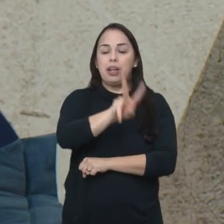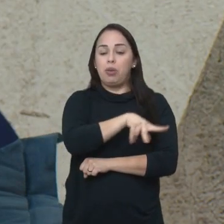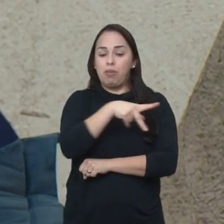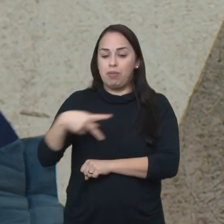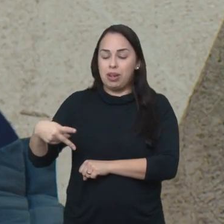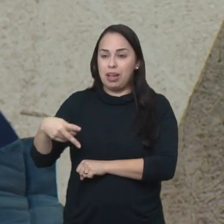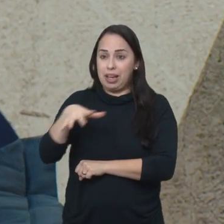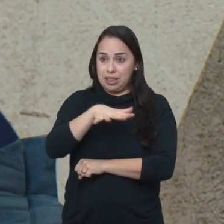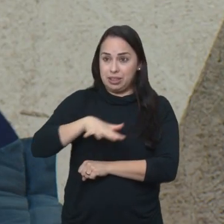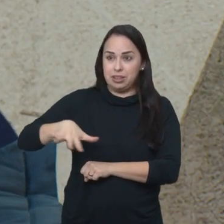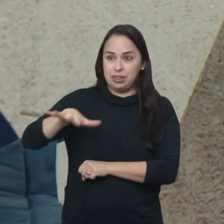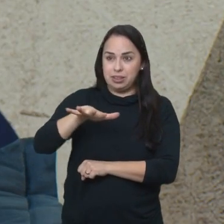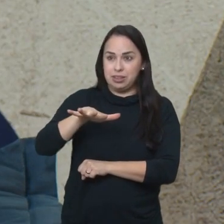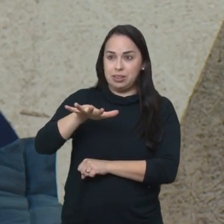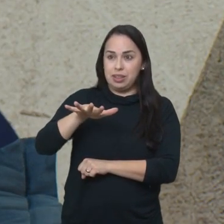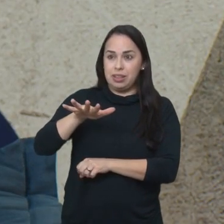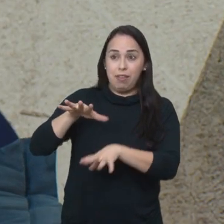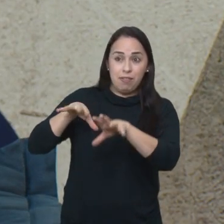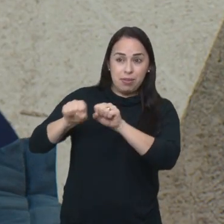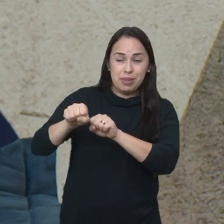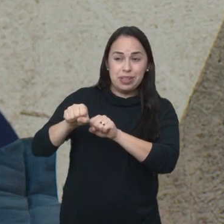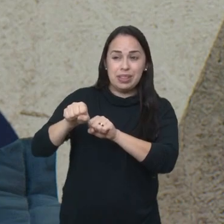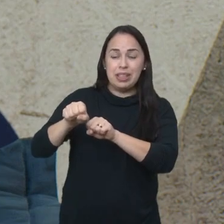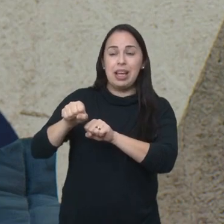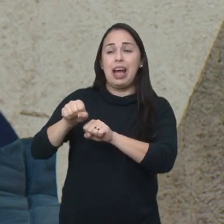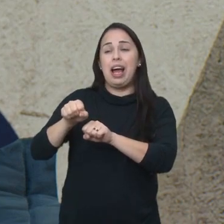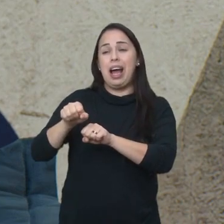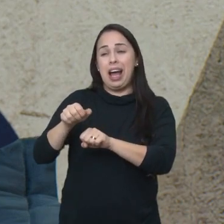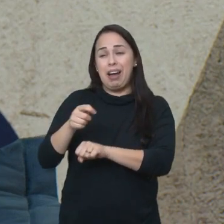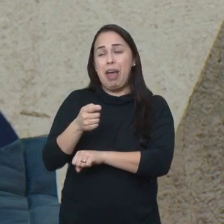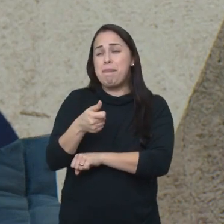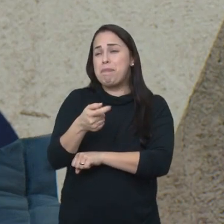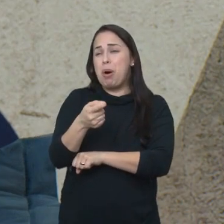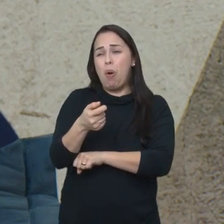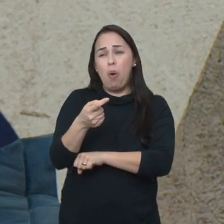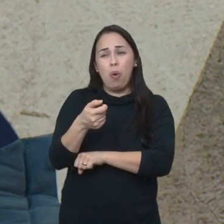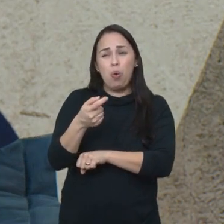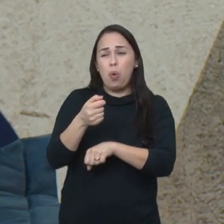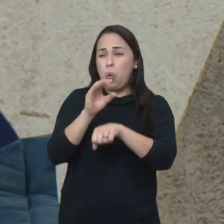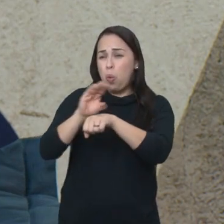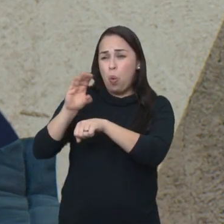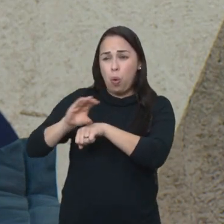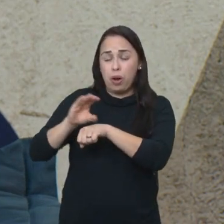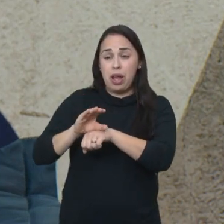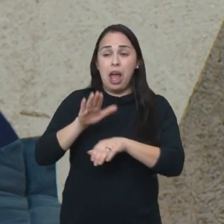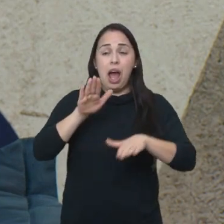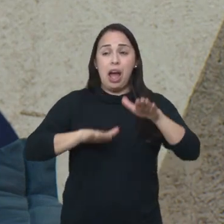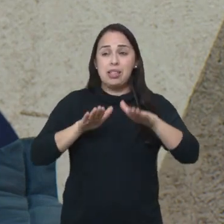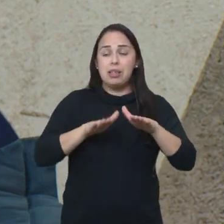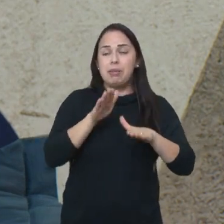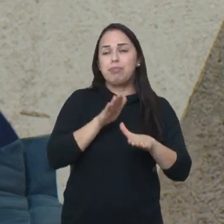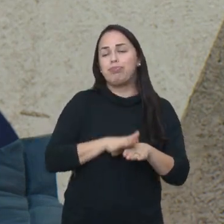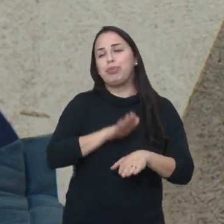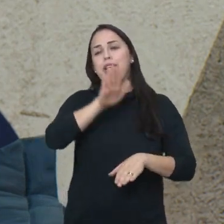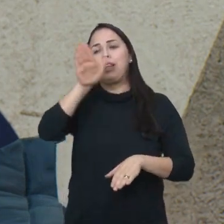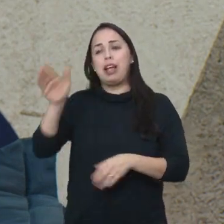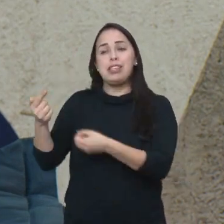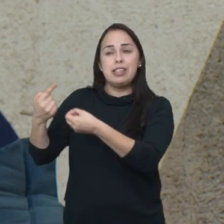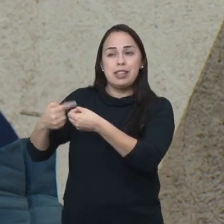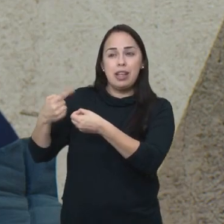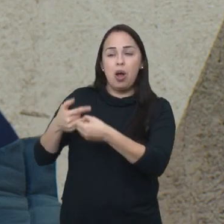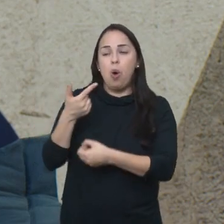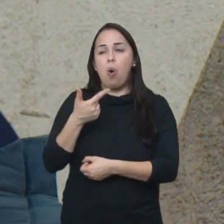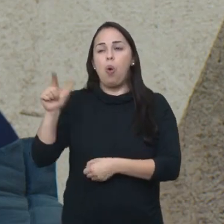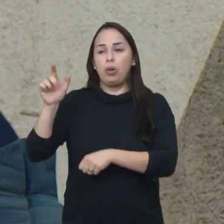é uma região que a formação em tradução e interpretação ainda é muito carente. Então, às vezes o intérprete tem que se deslocar para outra